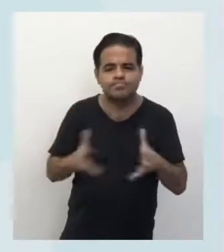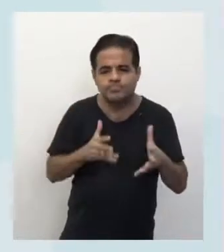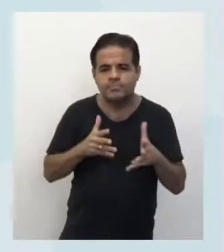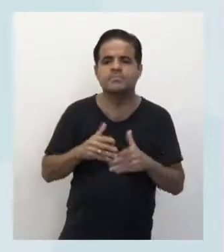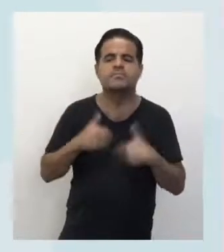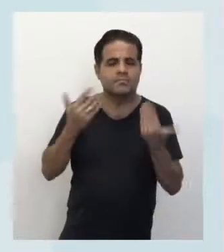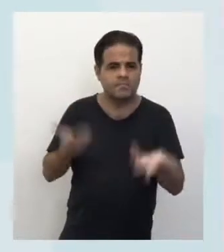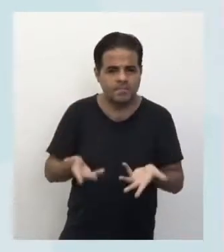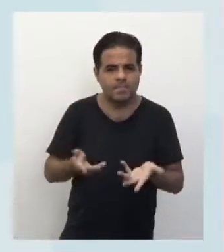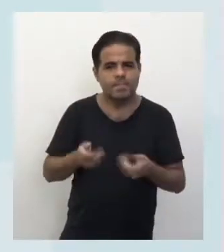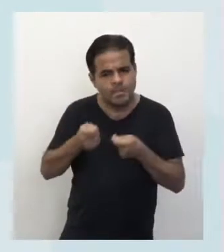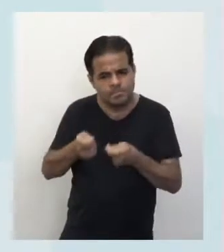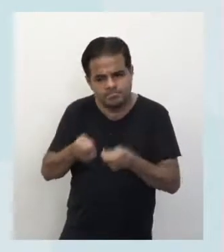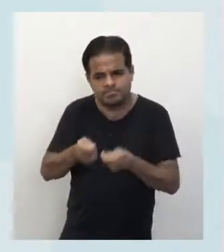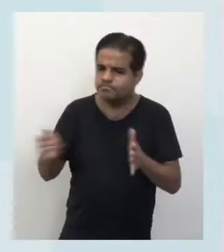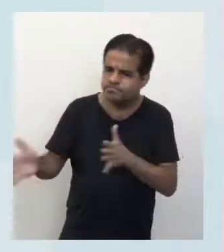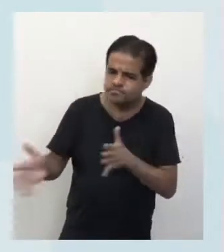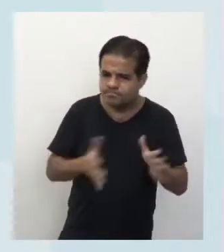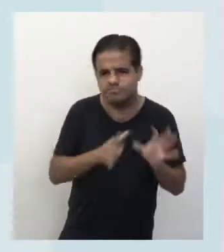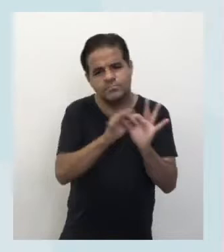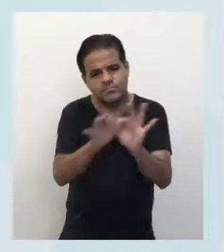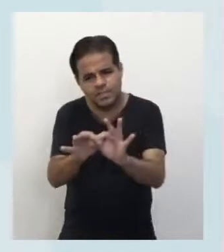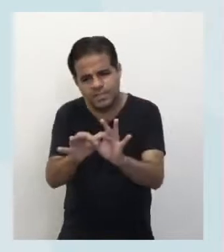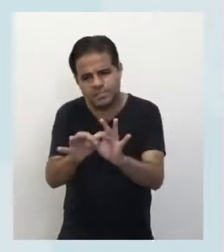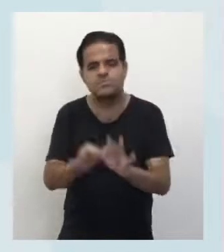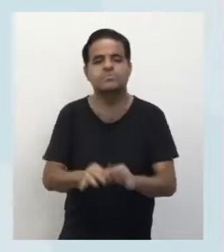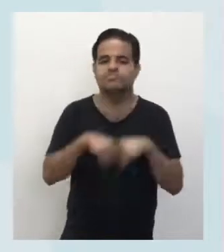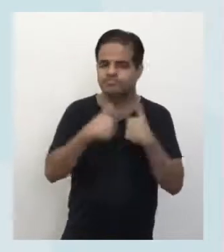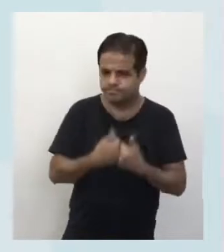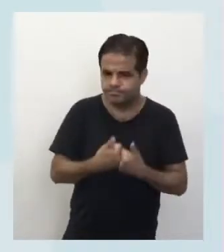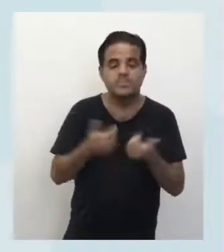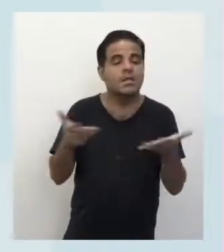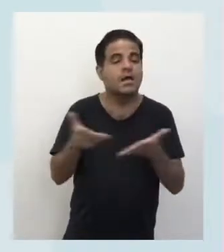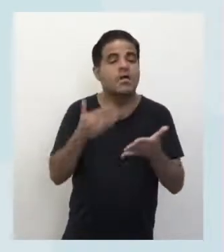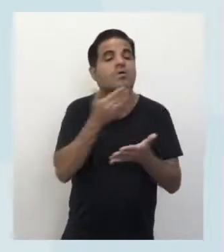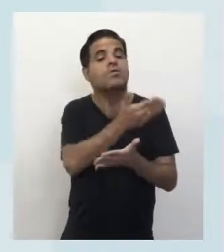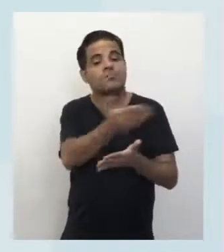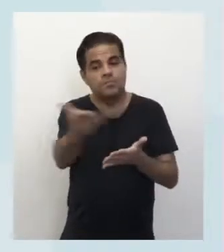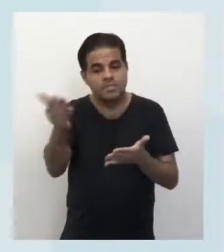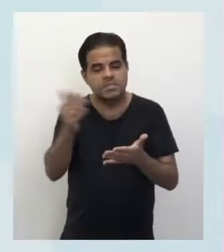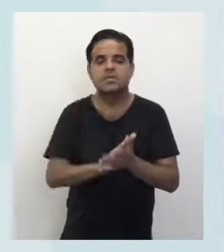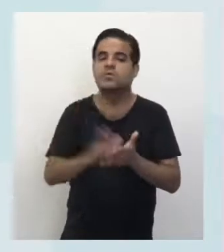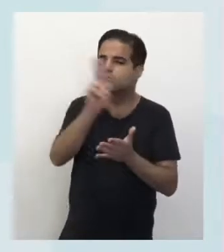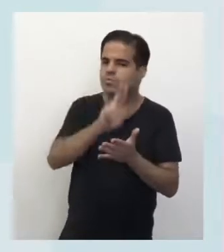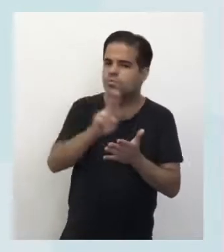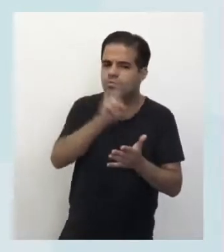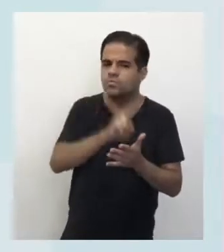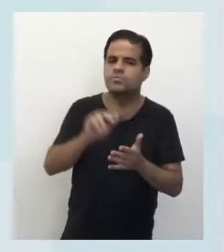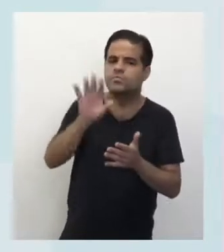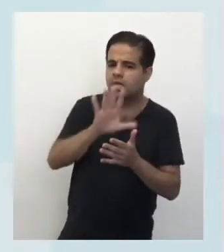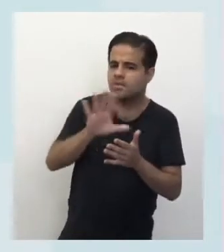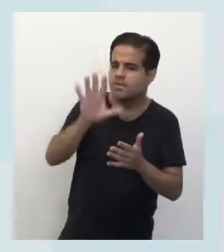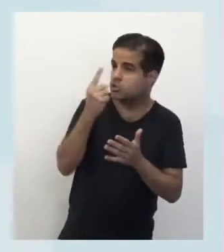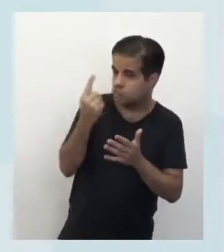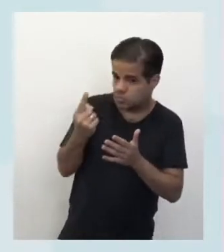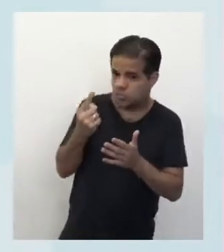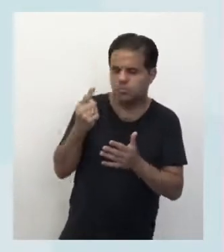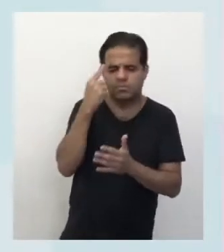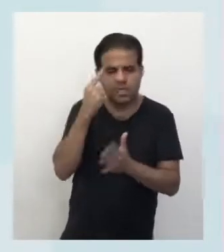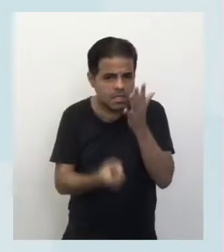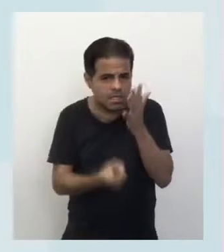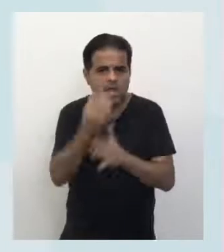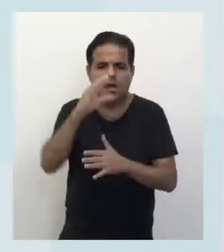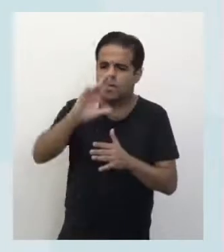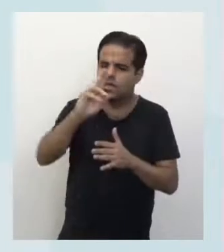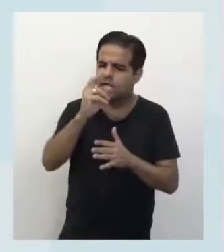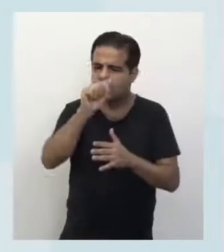e até mesmo instigar aqui nesse contexto. Bom, agora é com você. Use a imagem 1 para produzir uma charge e